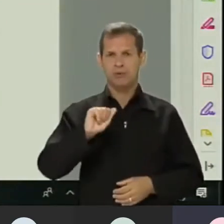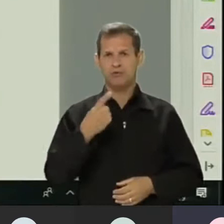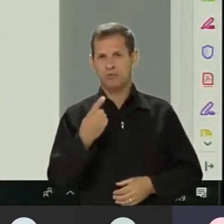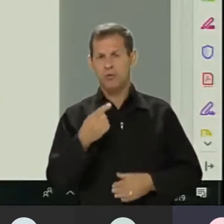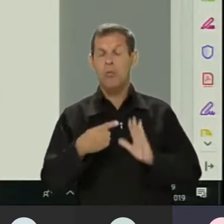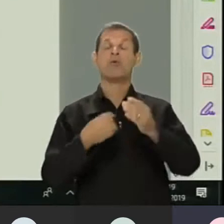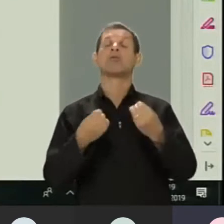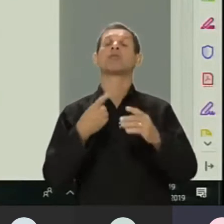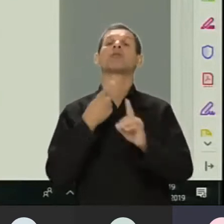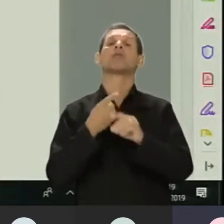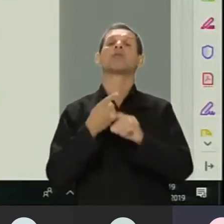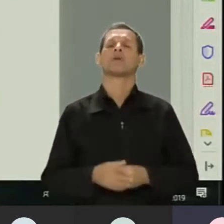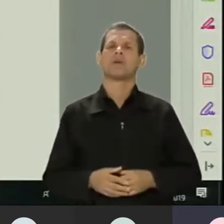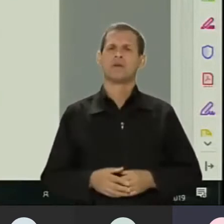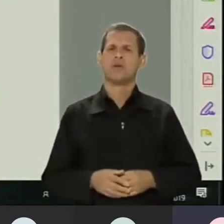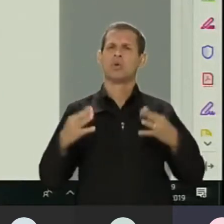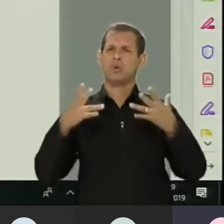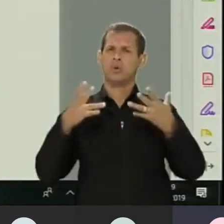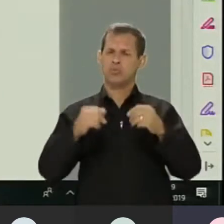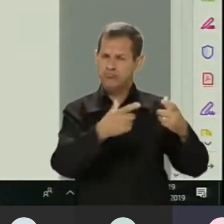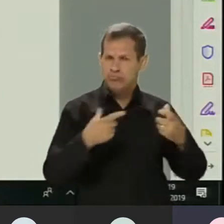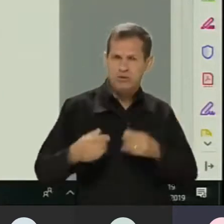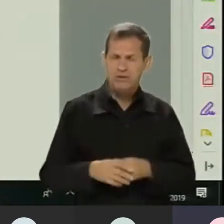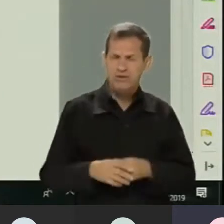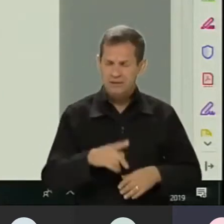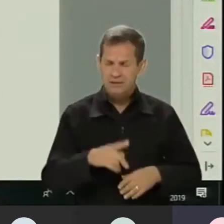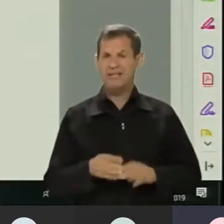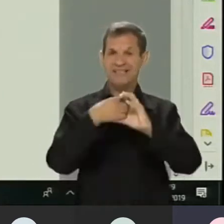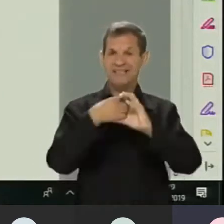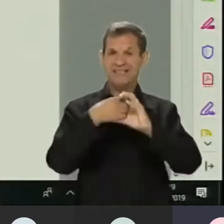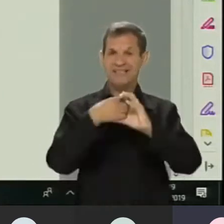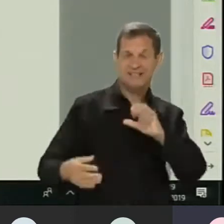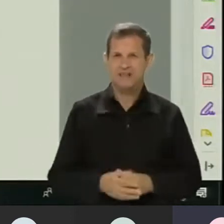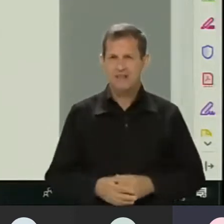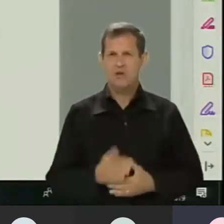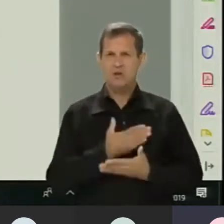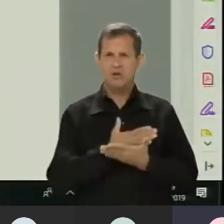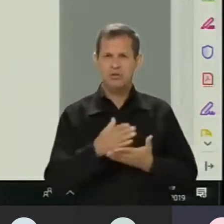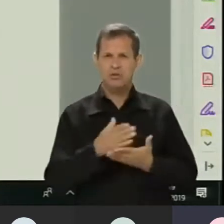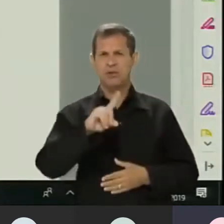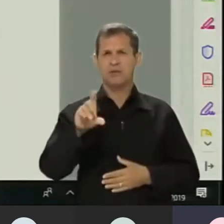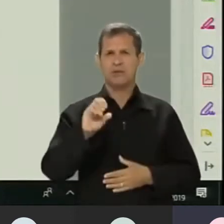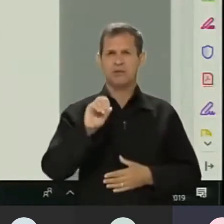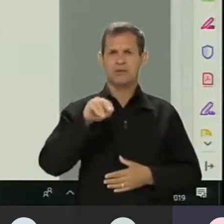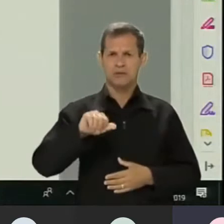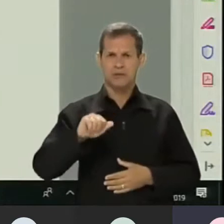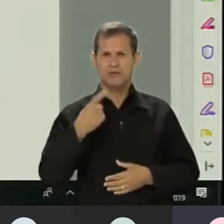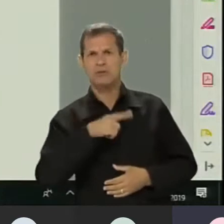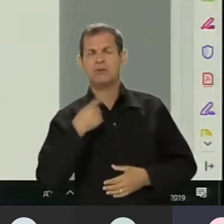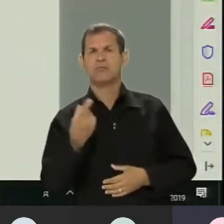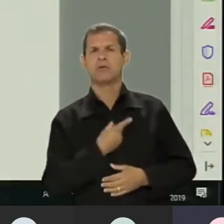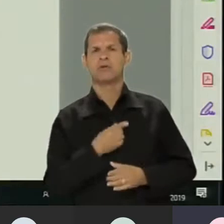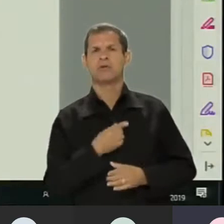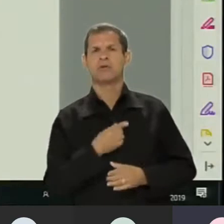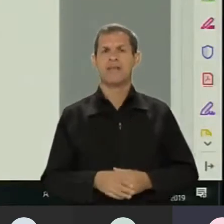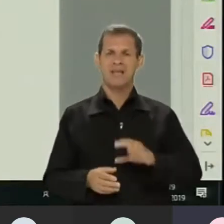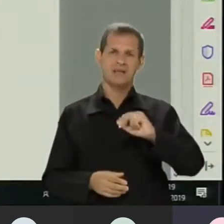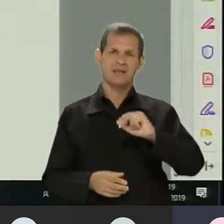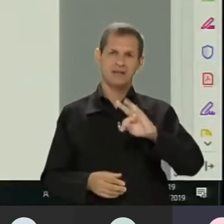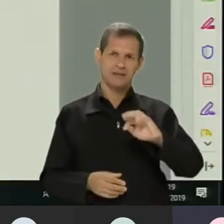aqui para a gente onde que se encontra todos esses locais que têm essa característica que parte da zona 1. E aí aqui nós temos